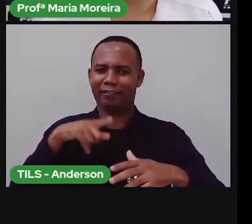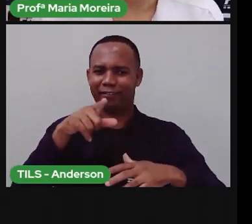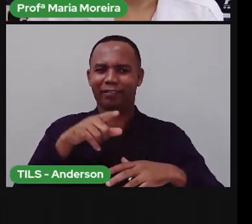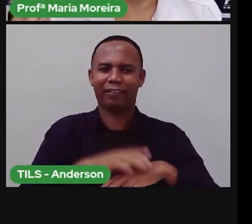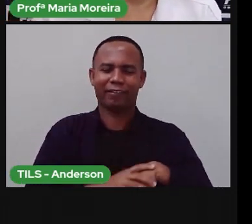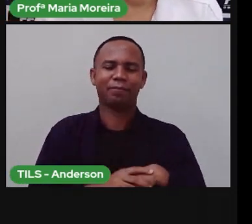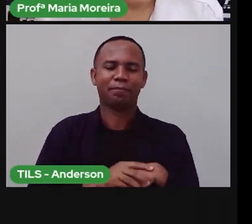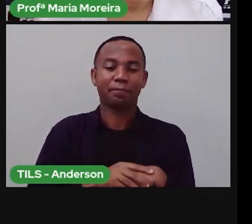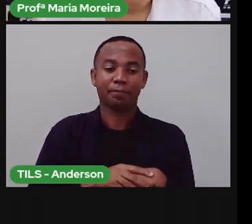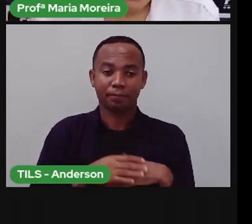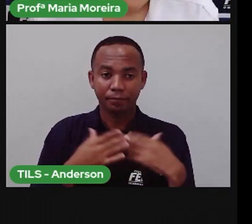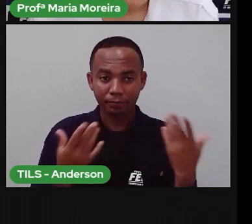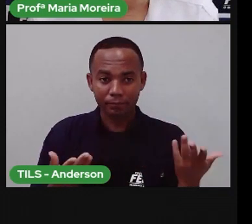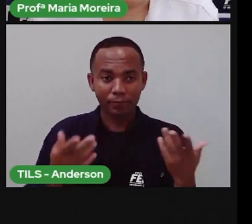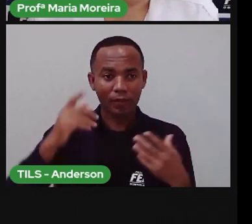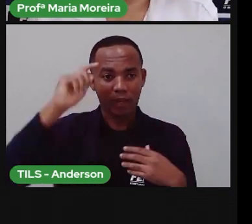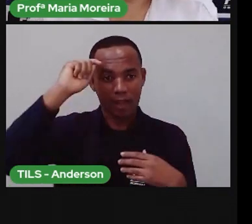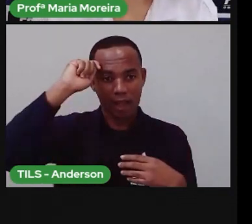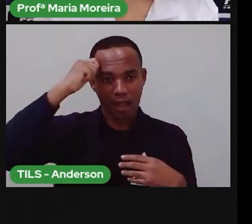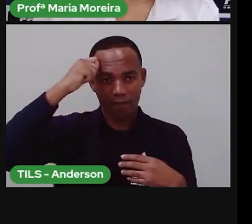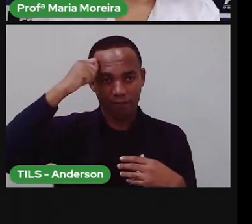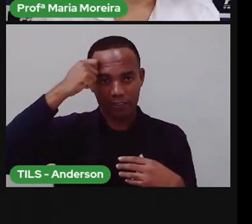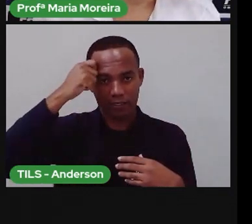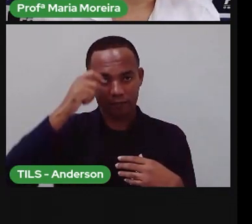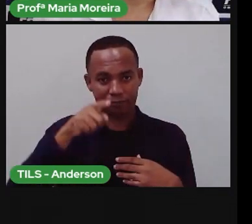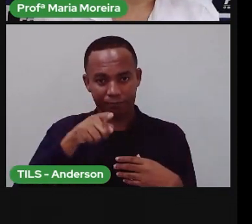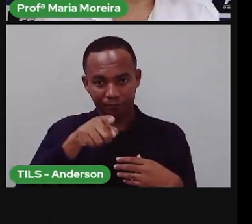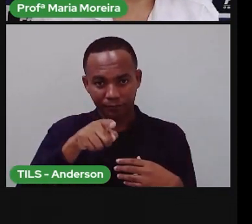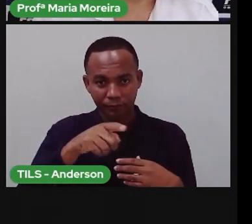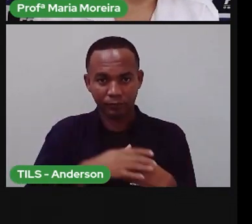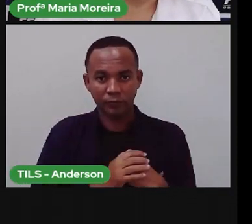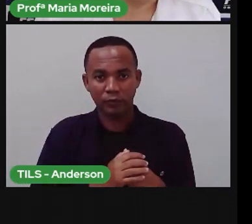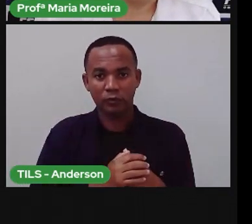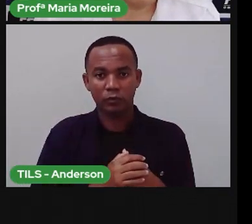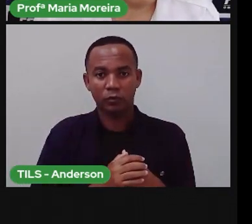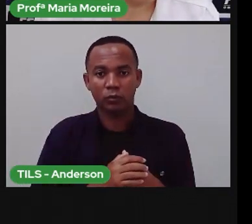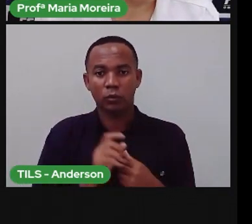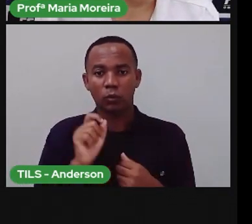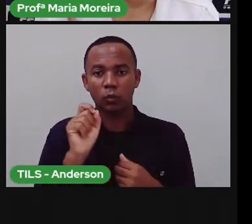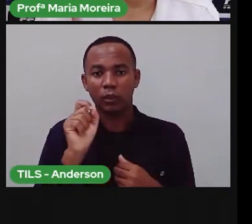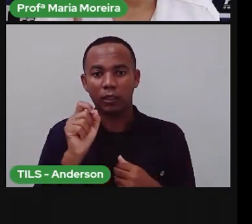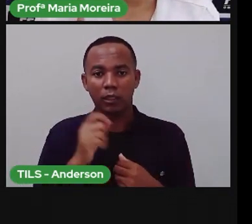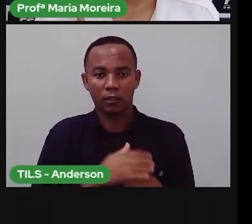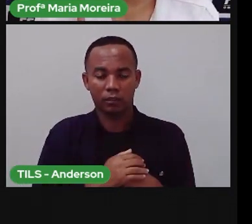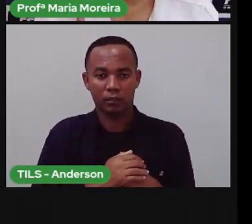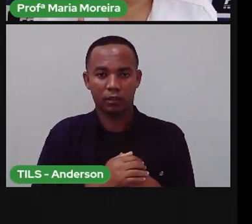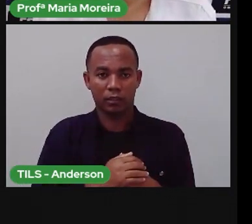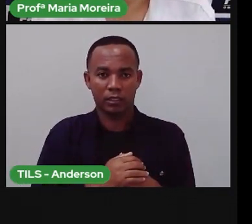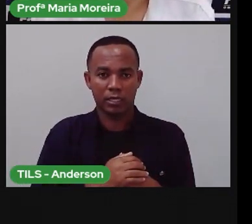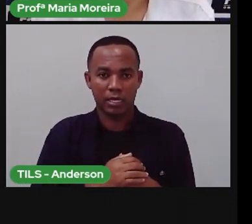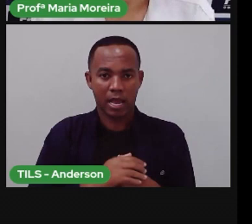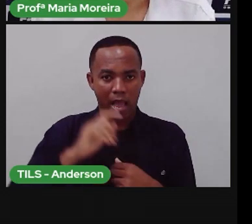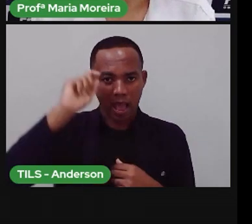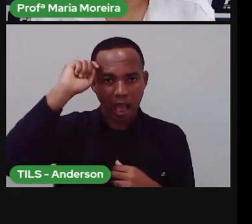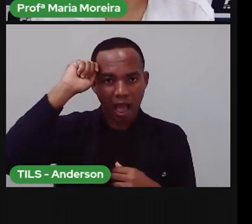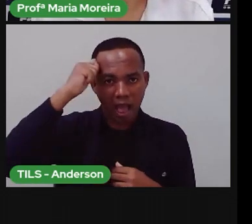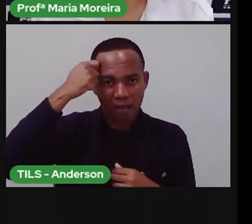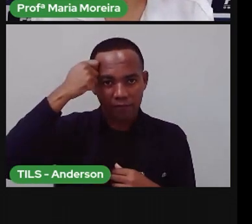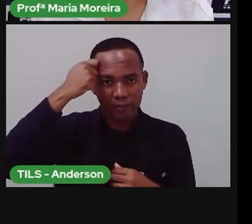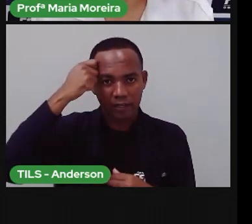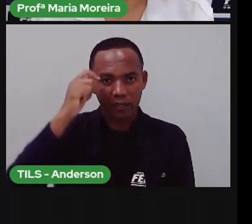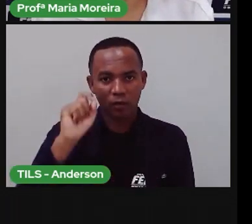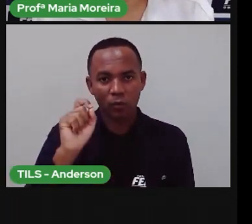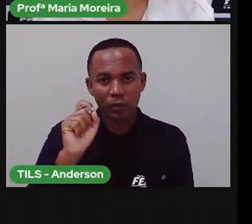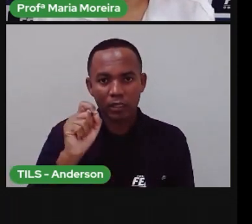outros. Bom, e a África, que fica aqui, né? É uma orientação da Pro, a África, ela é um continente e não